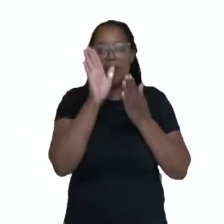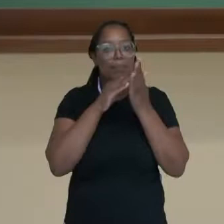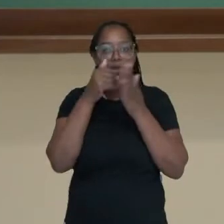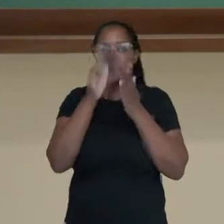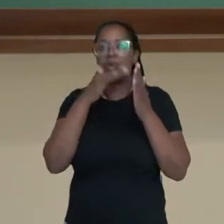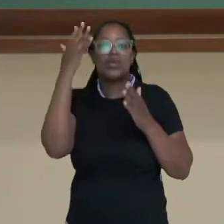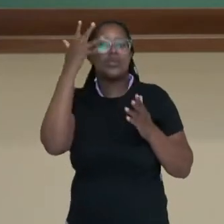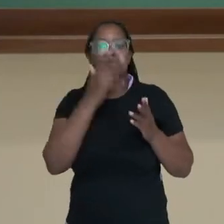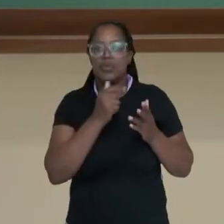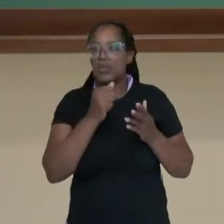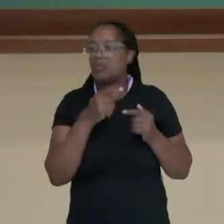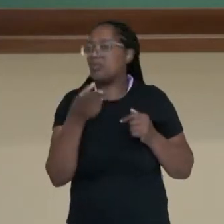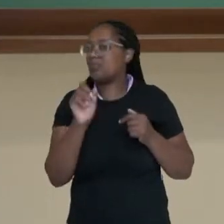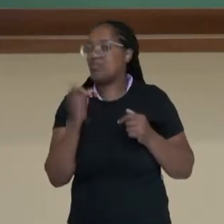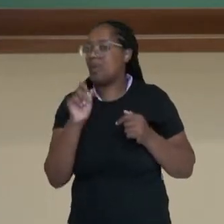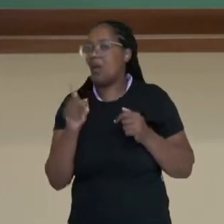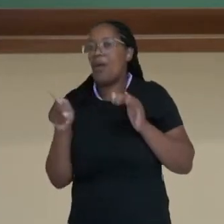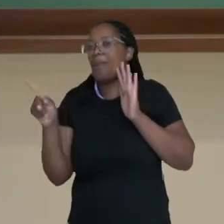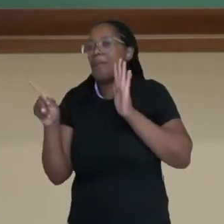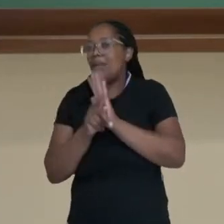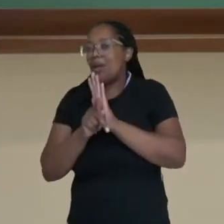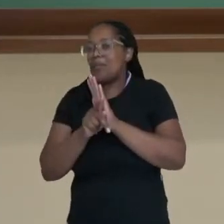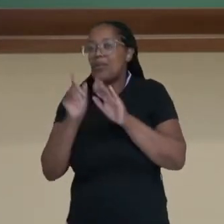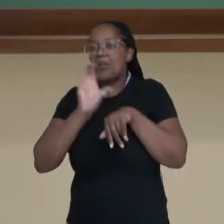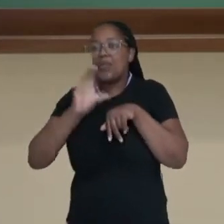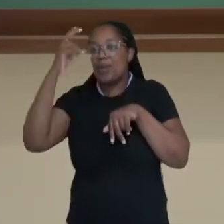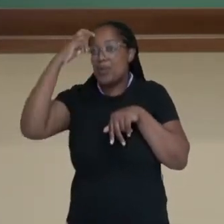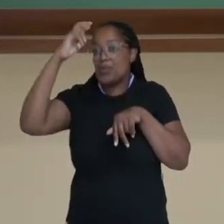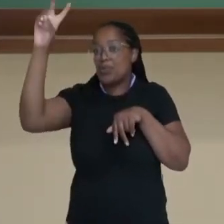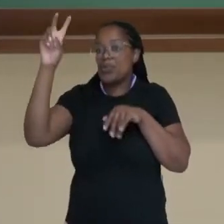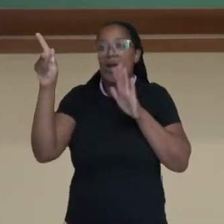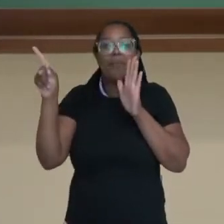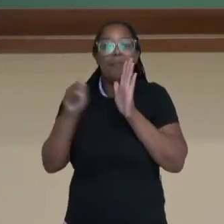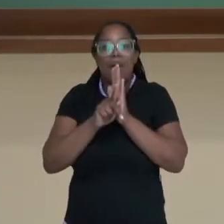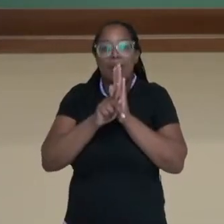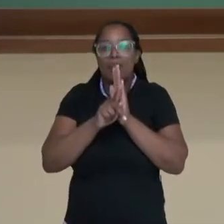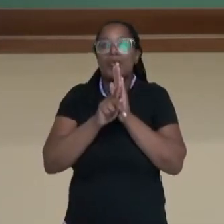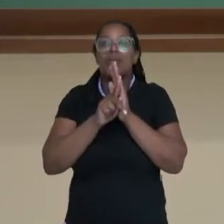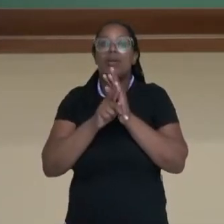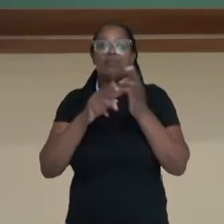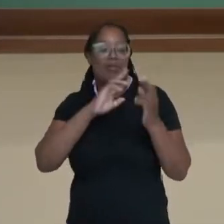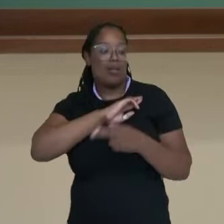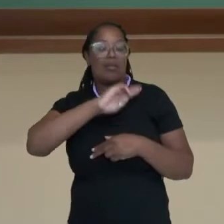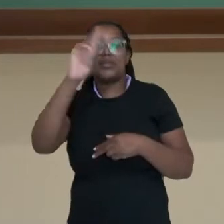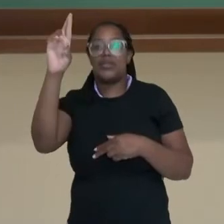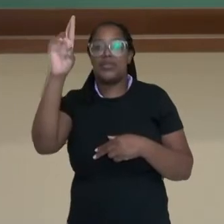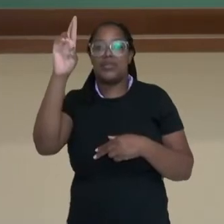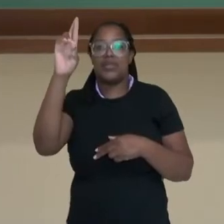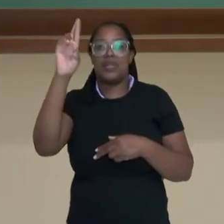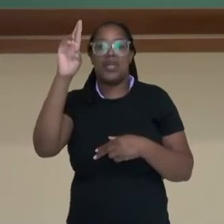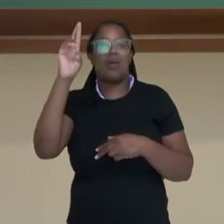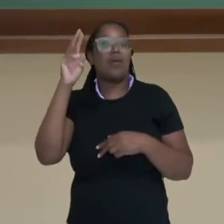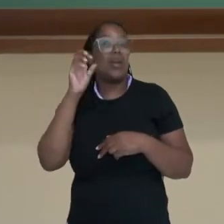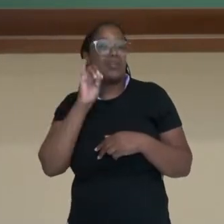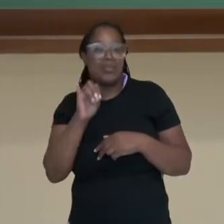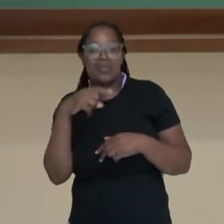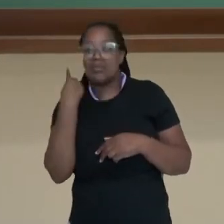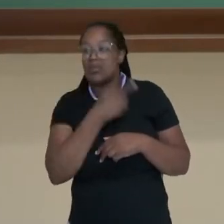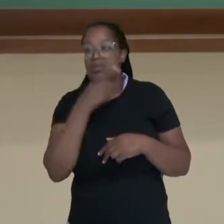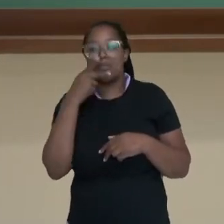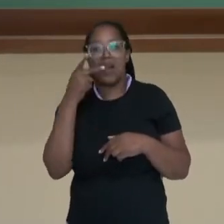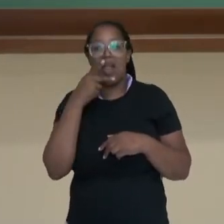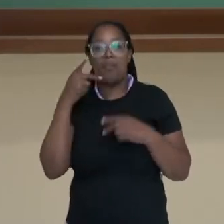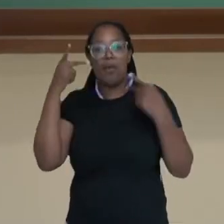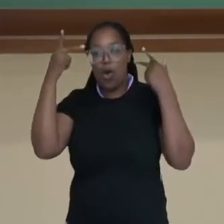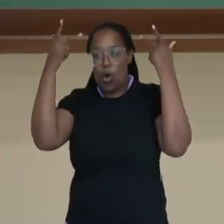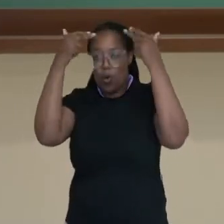claro que não é só uma questão estética. Quando a gente está falando assim de um corte de cabelo, né, uma pintura corporal,